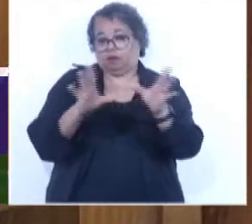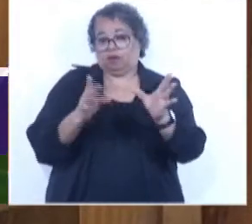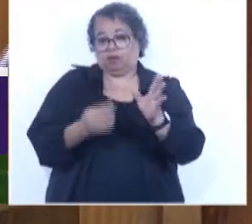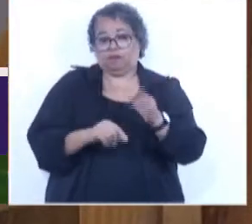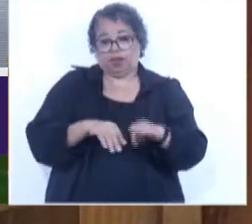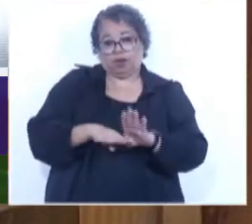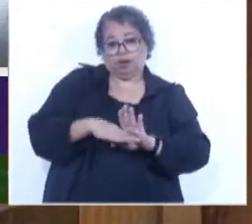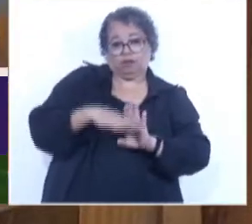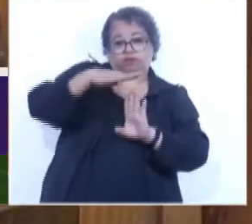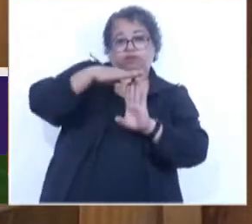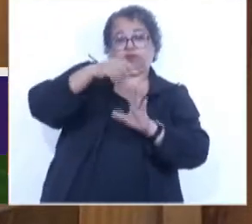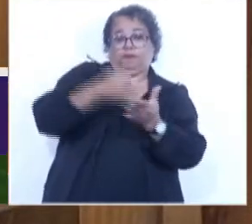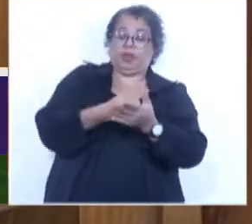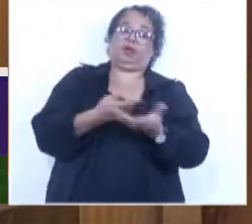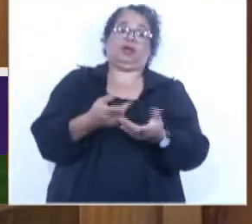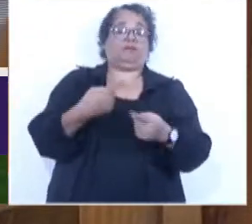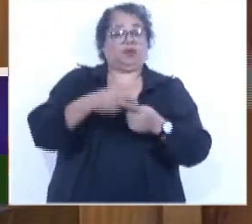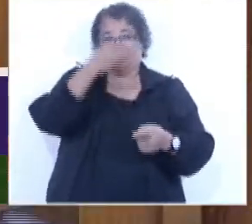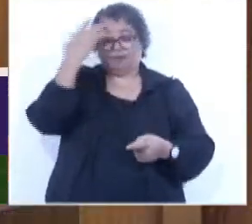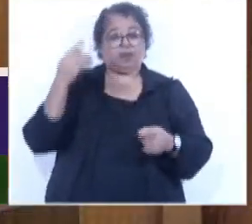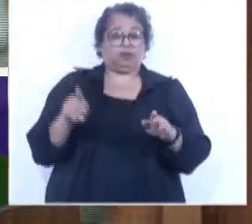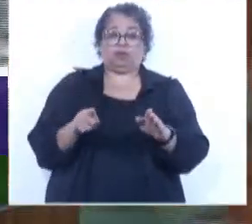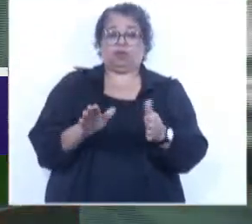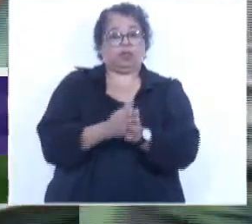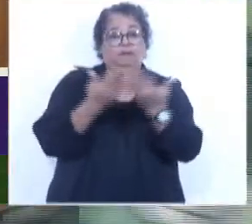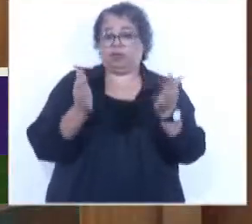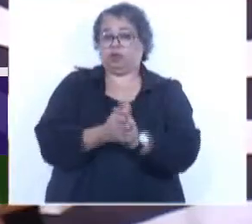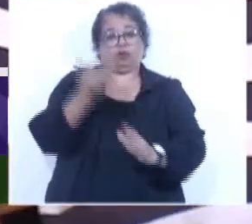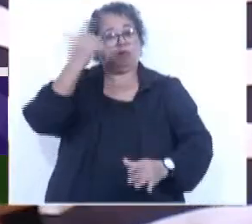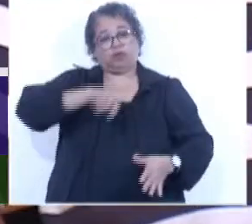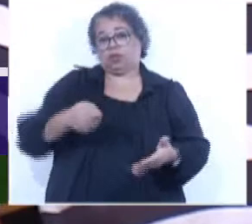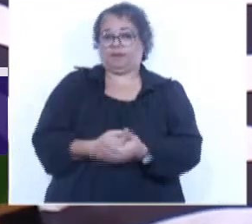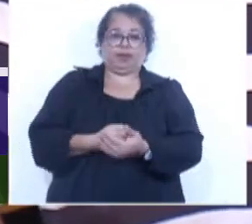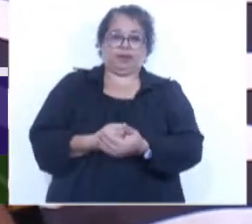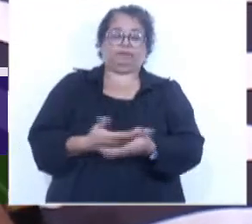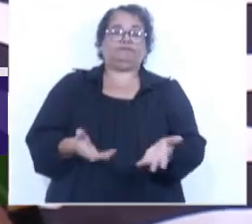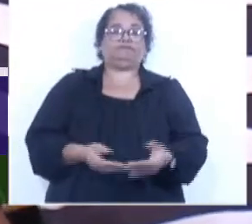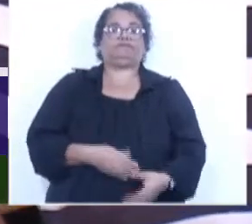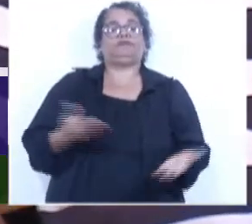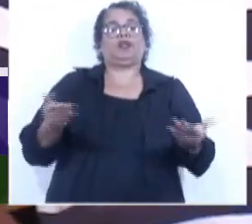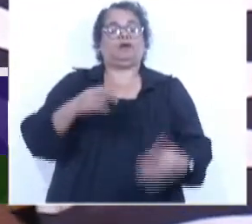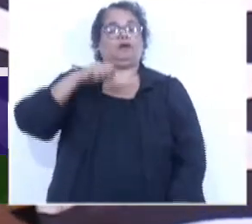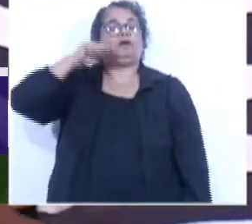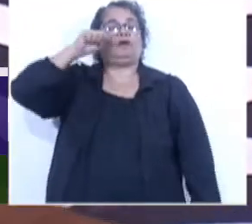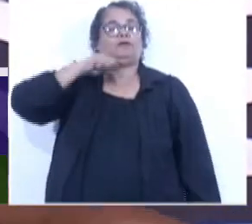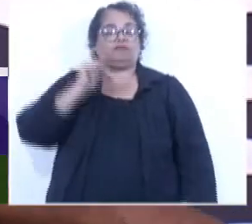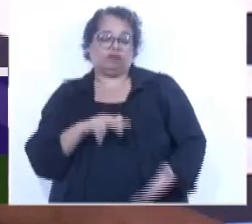consumidor não dá conta com a palavra Anderson Lima